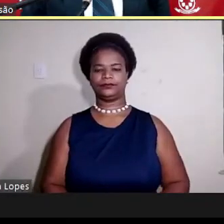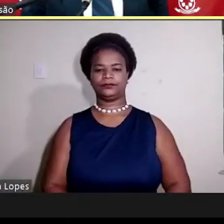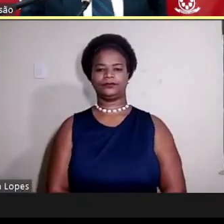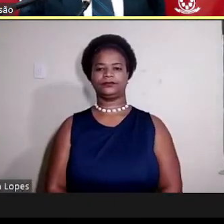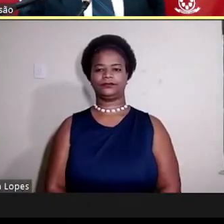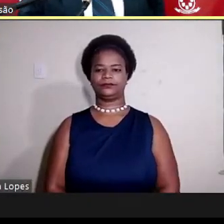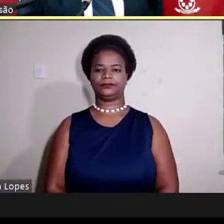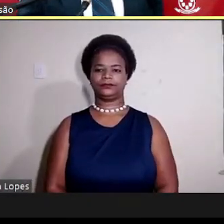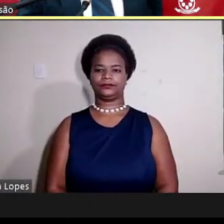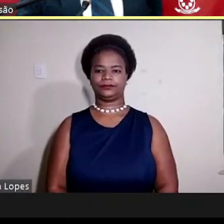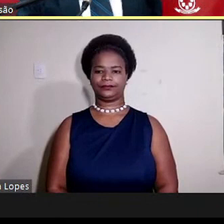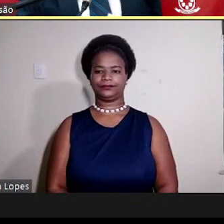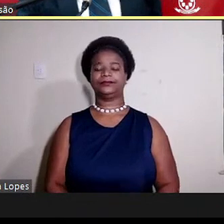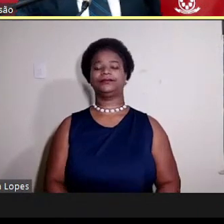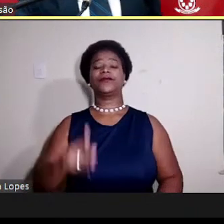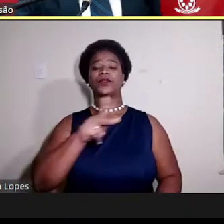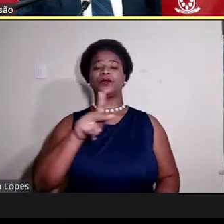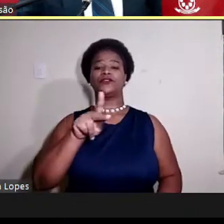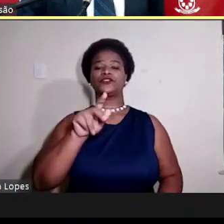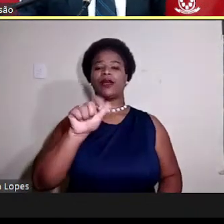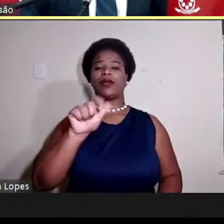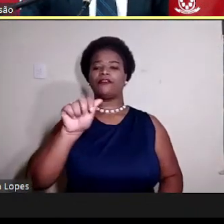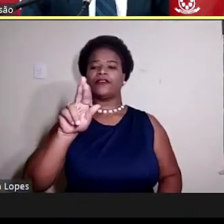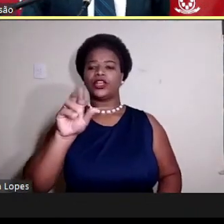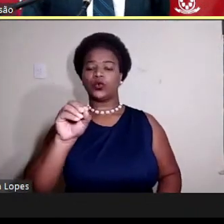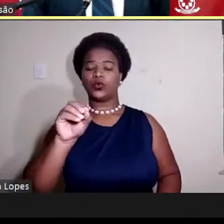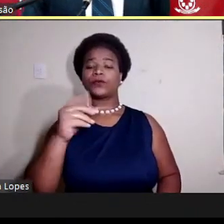Professor Álvaro, a sua câmera está fechada.